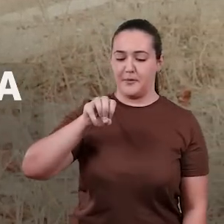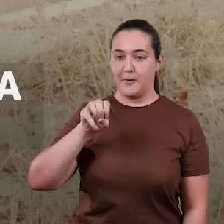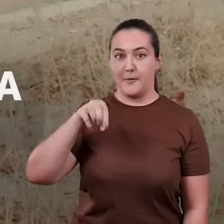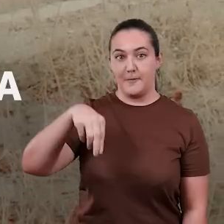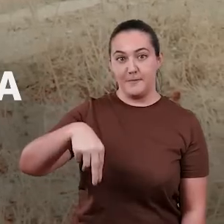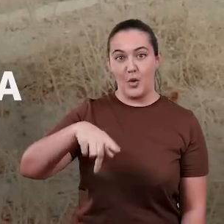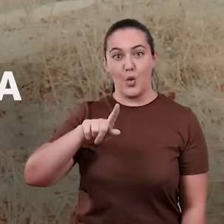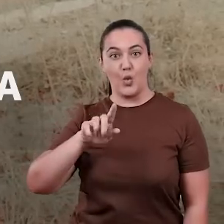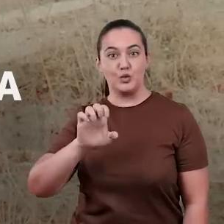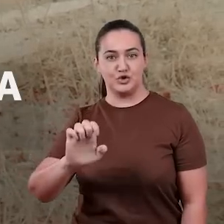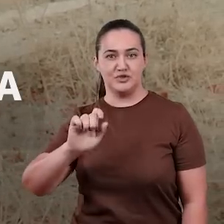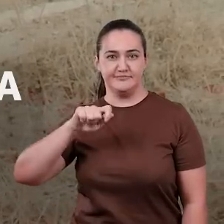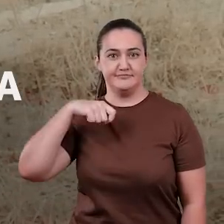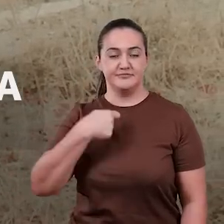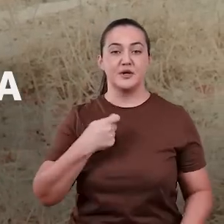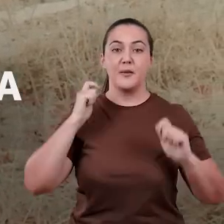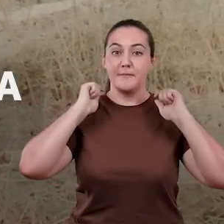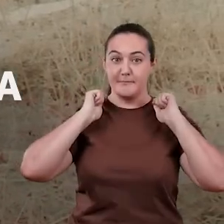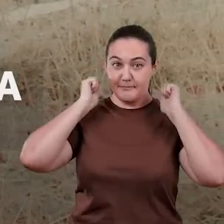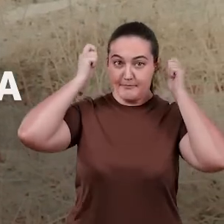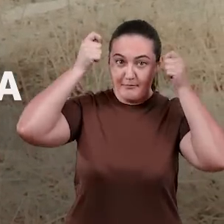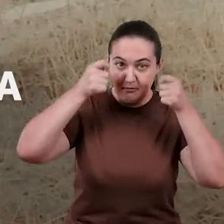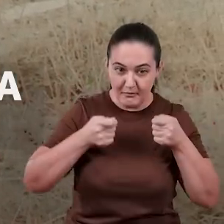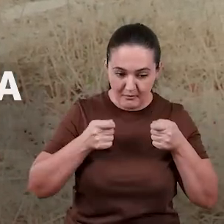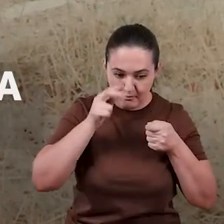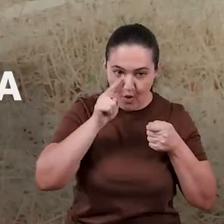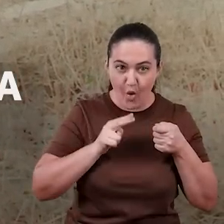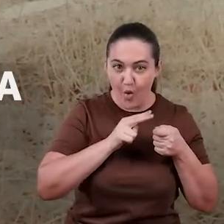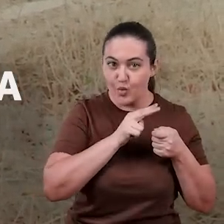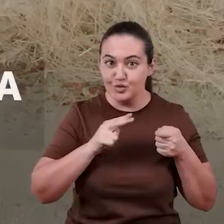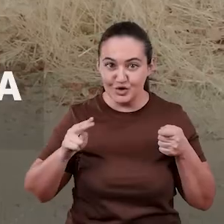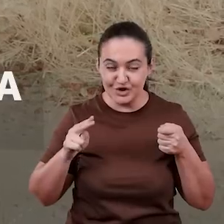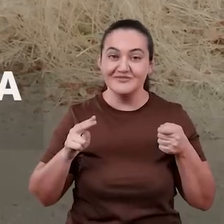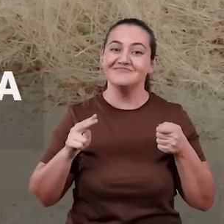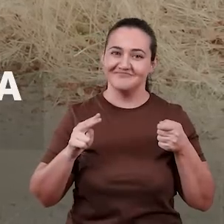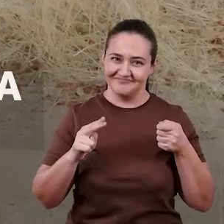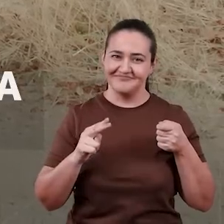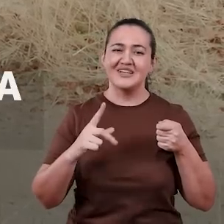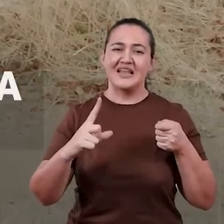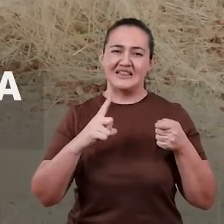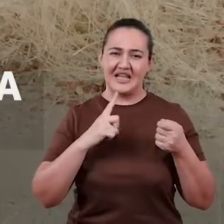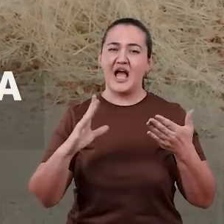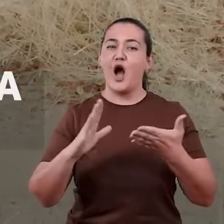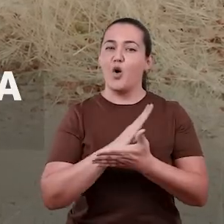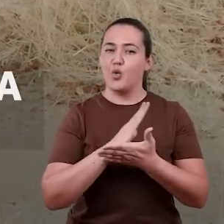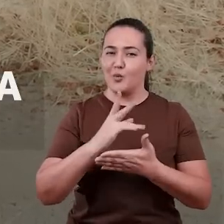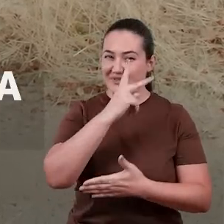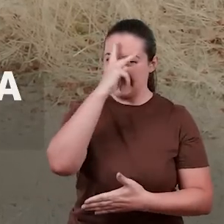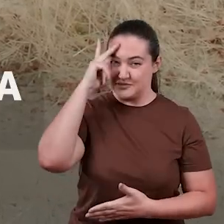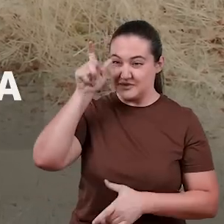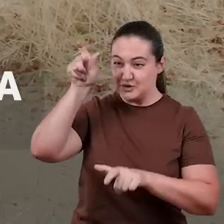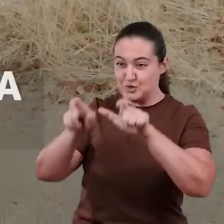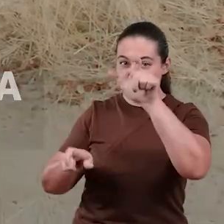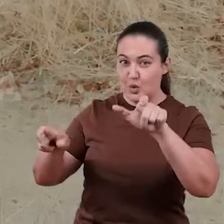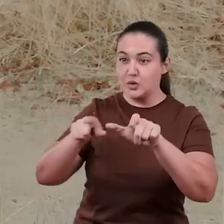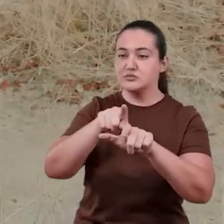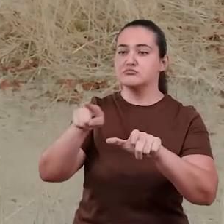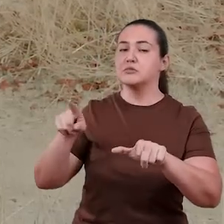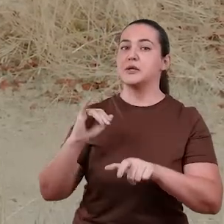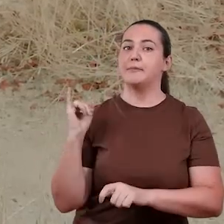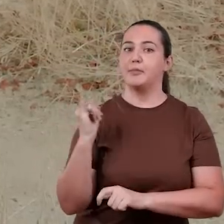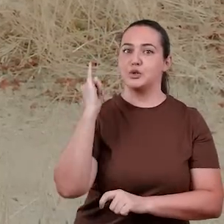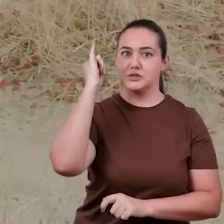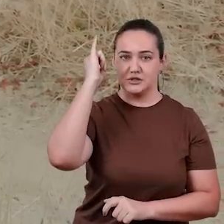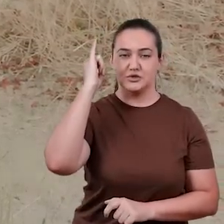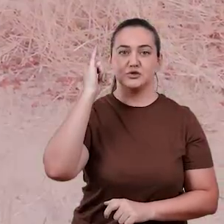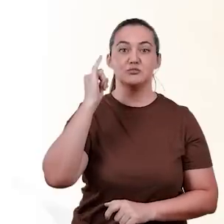se refugiaram aqui, transformando esse lugar num grande monastério. E nós temos algumas figuras-chave para entender todo esse